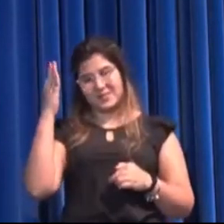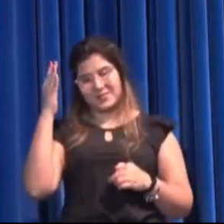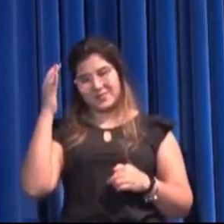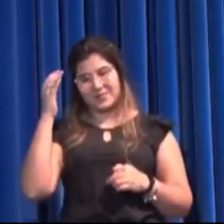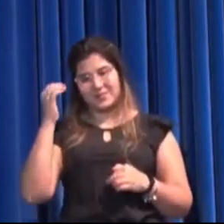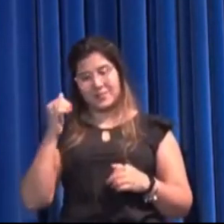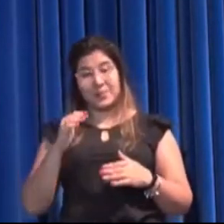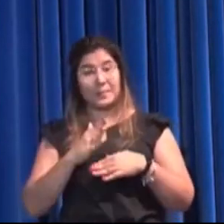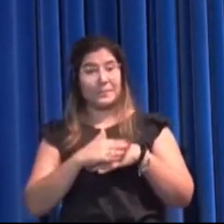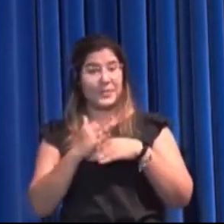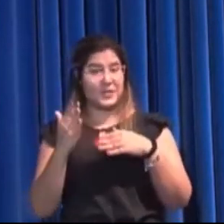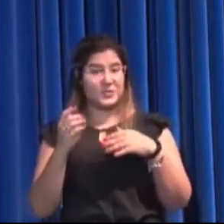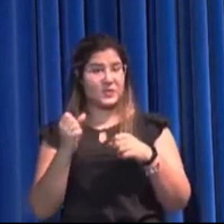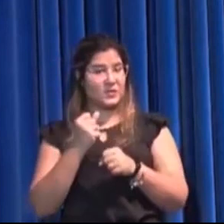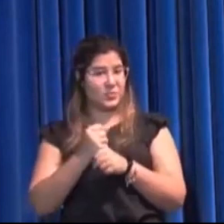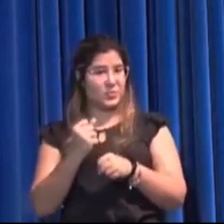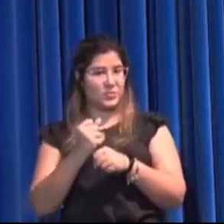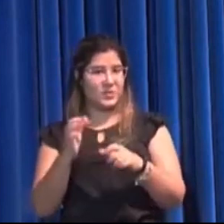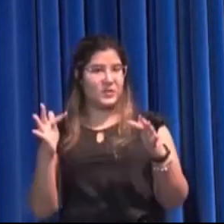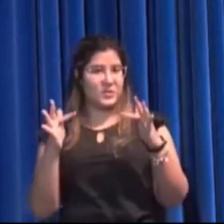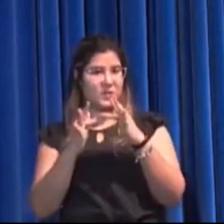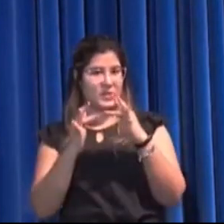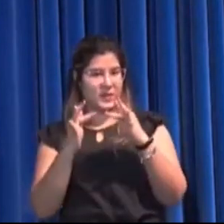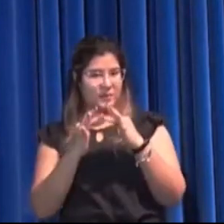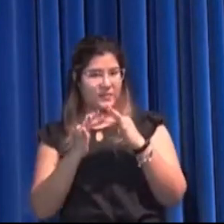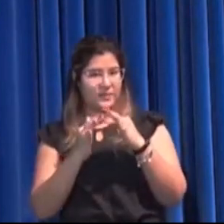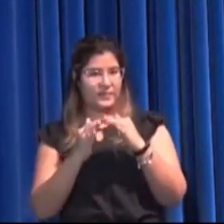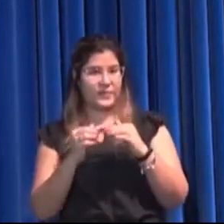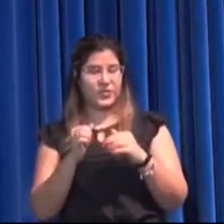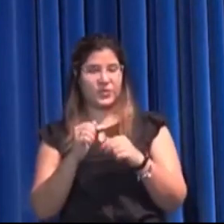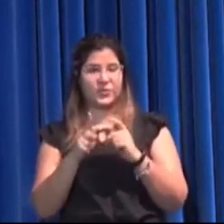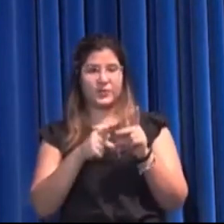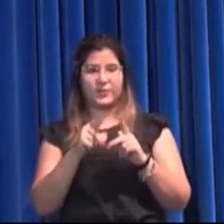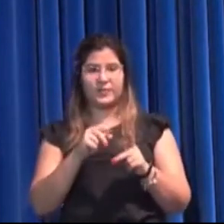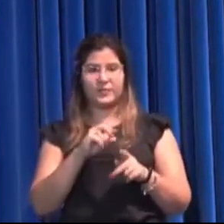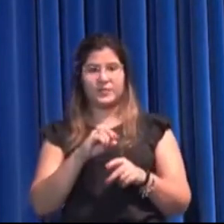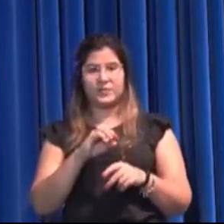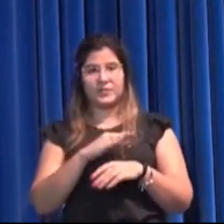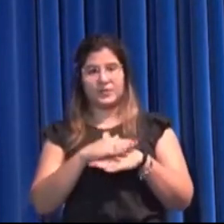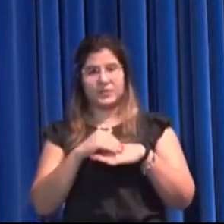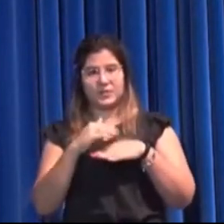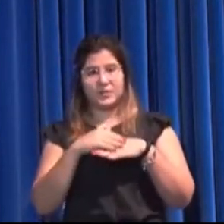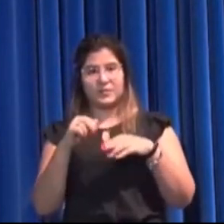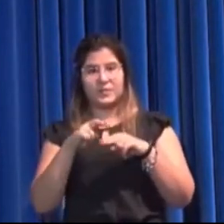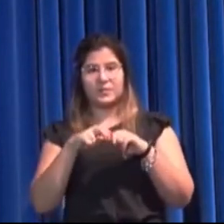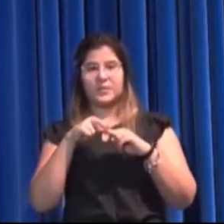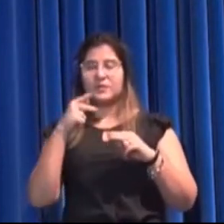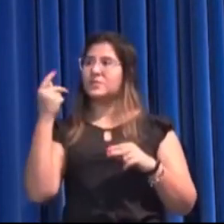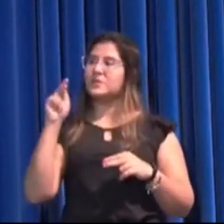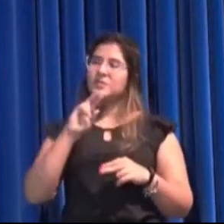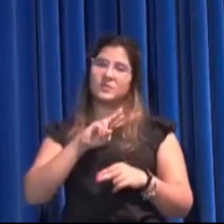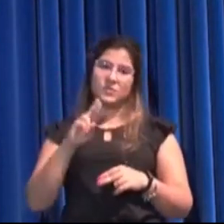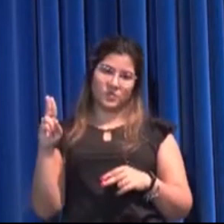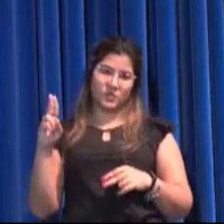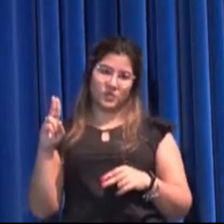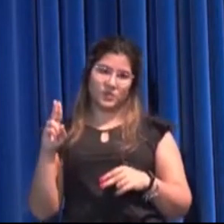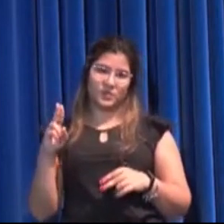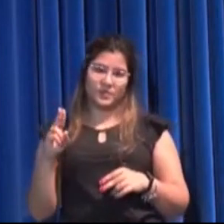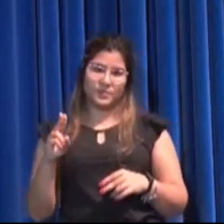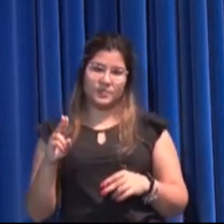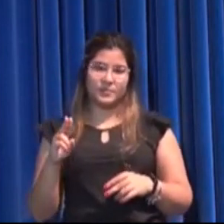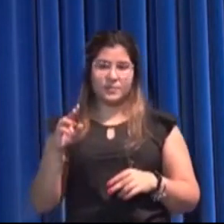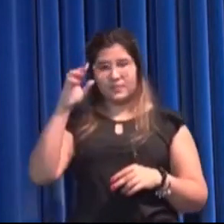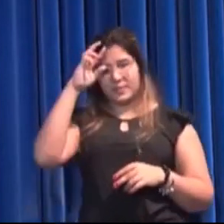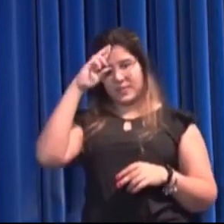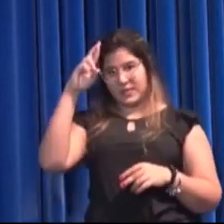que construírem um templo, o povo que se chama pelo seu nome, e aí nós vamos ver no verso 14 do capítulo 7 de